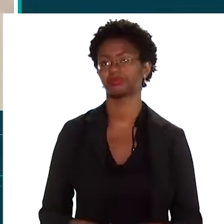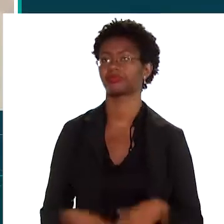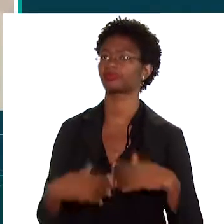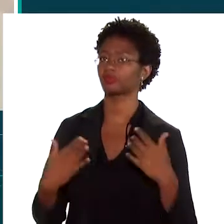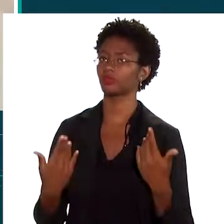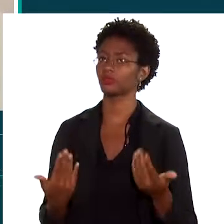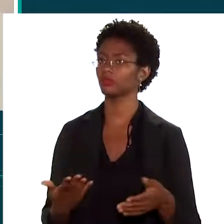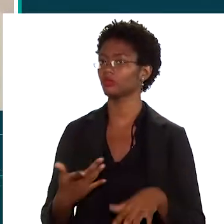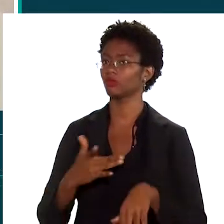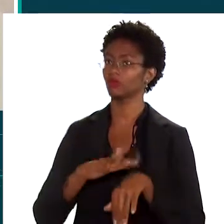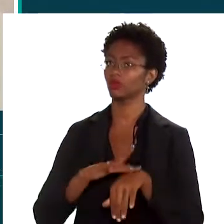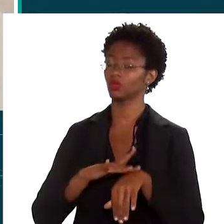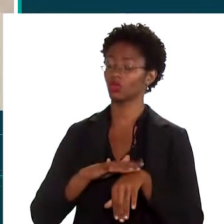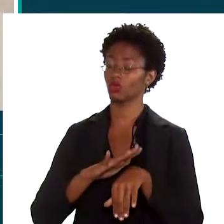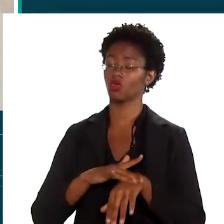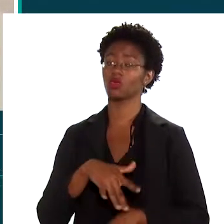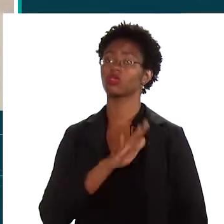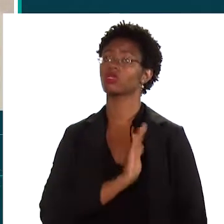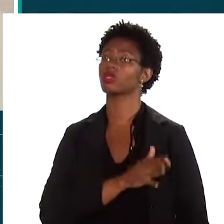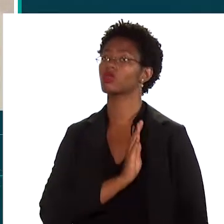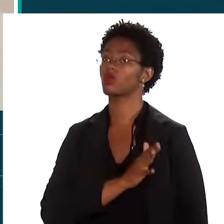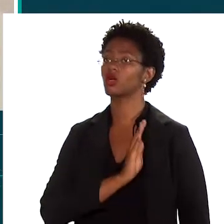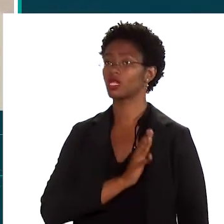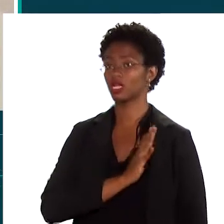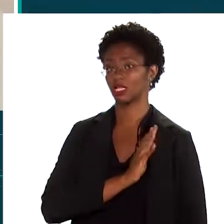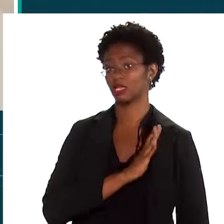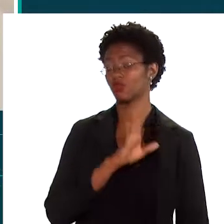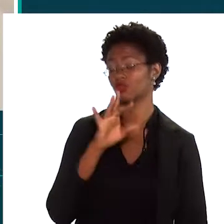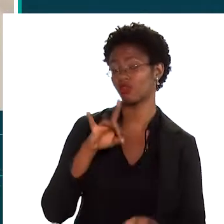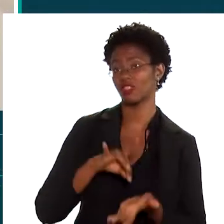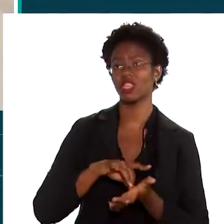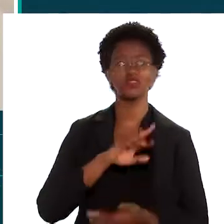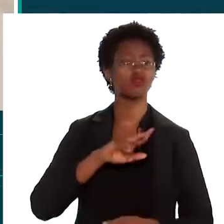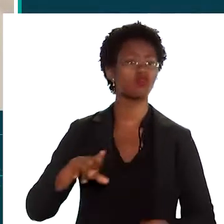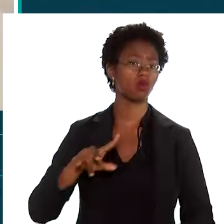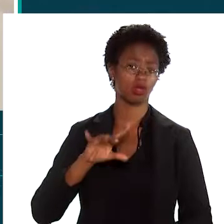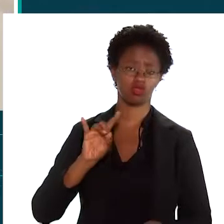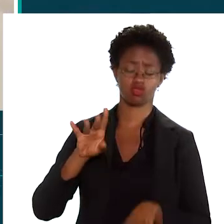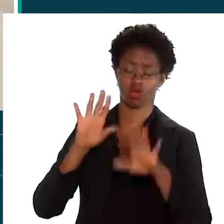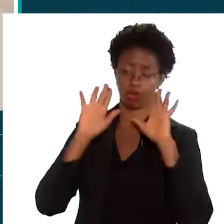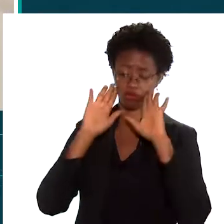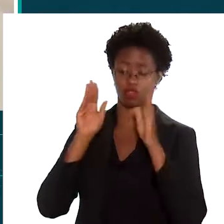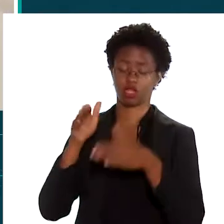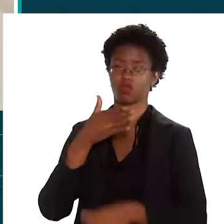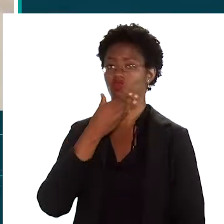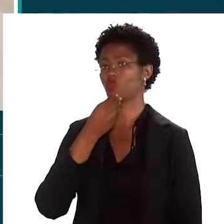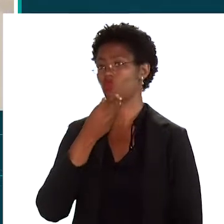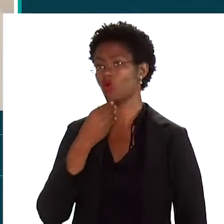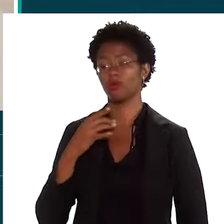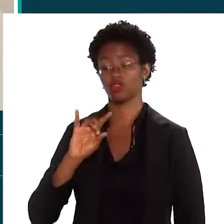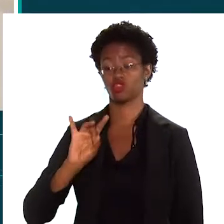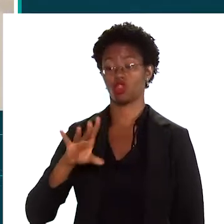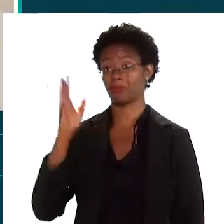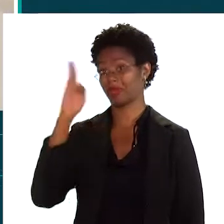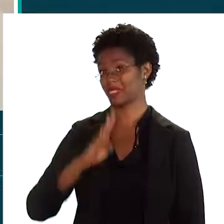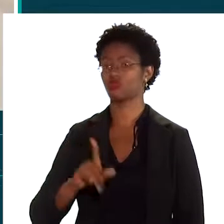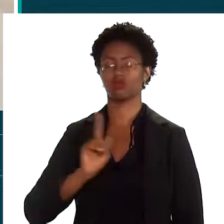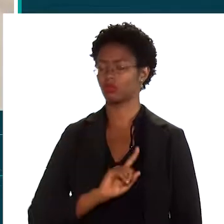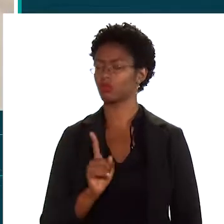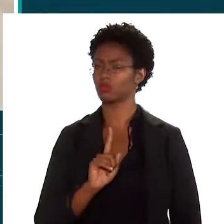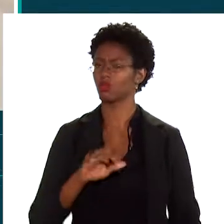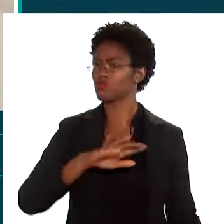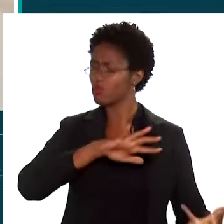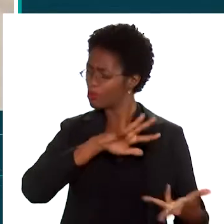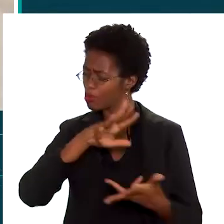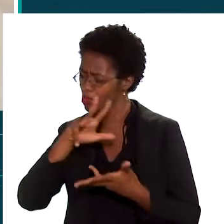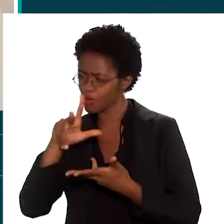as doenças cardiovasculares, na verdade, esse fato não é algo exclusivo da população masculina, não é exclusivo do Brasil. Isso é mundial.